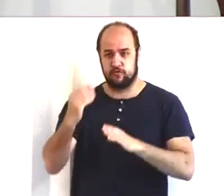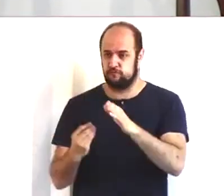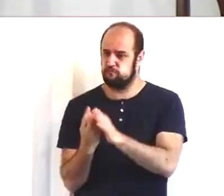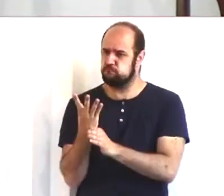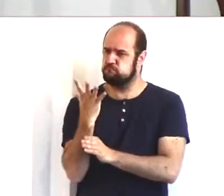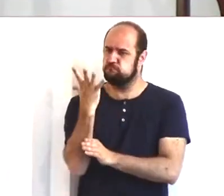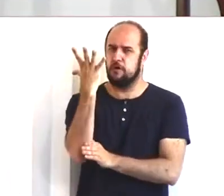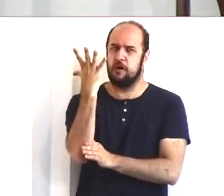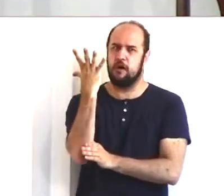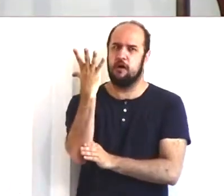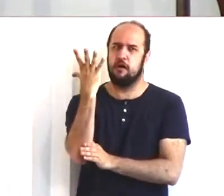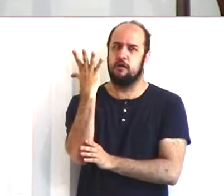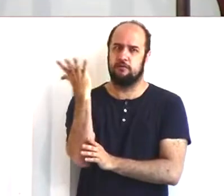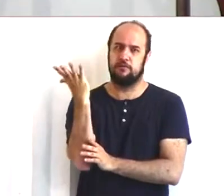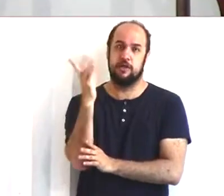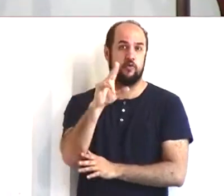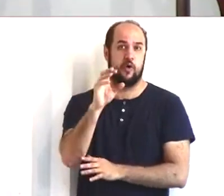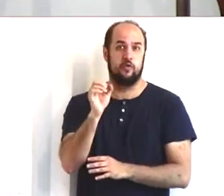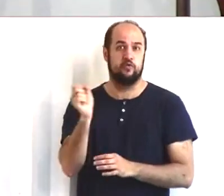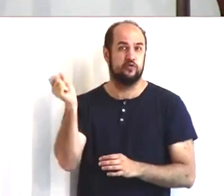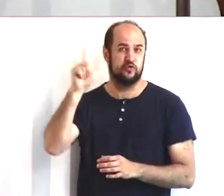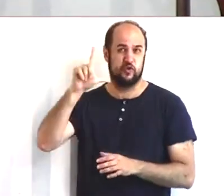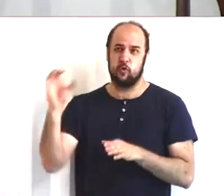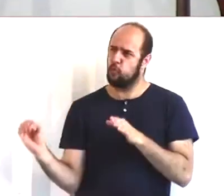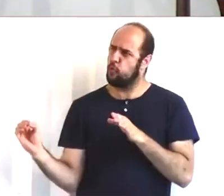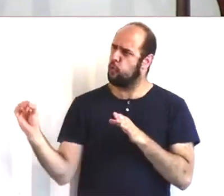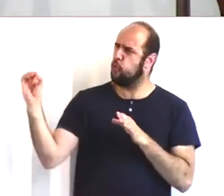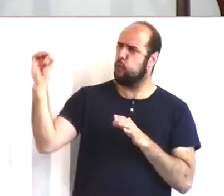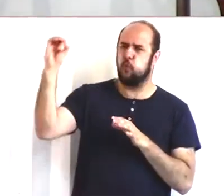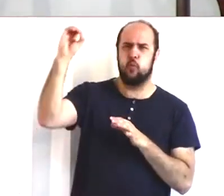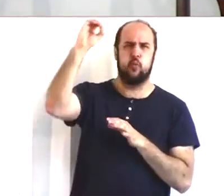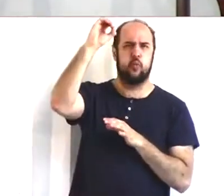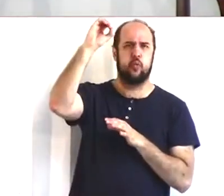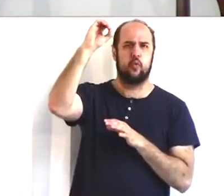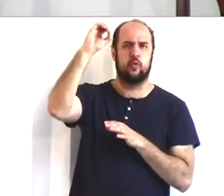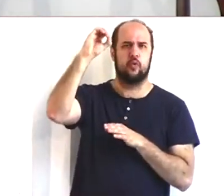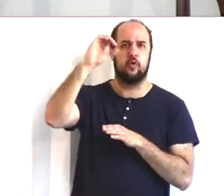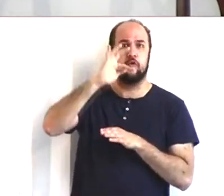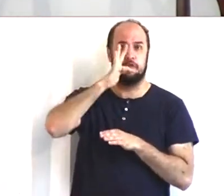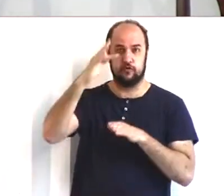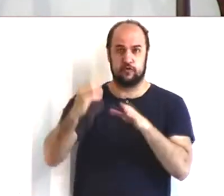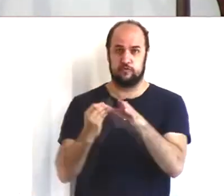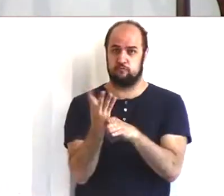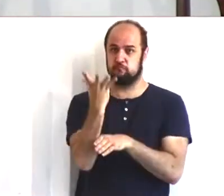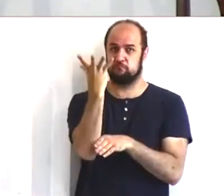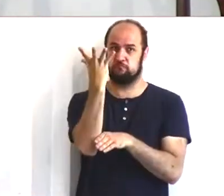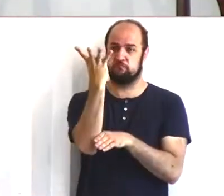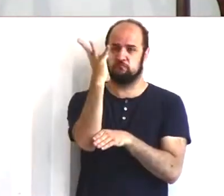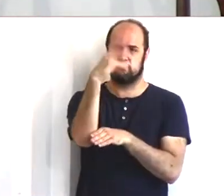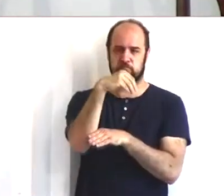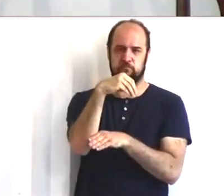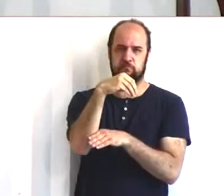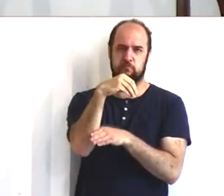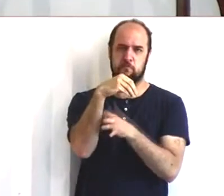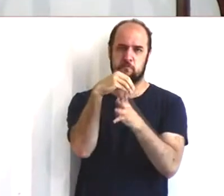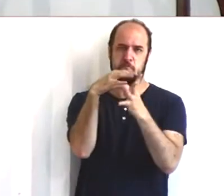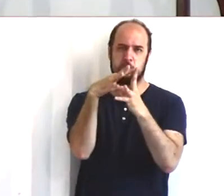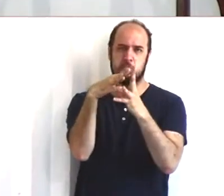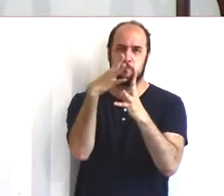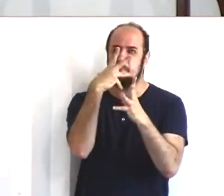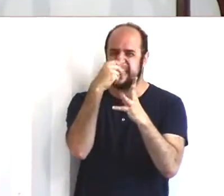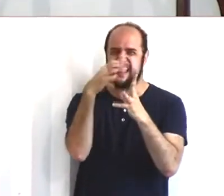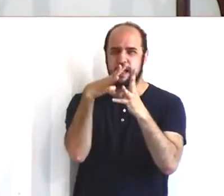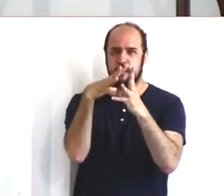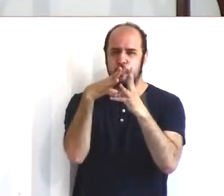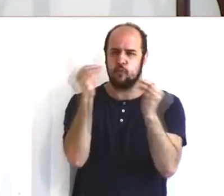texto. Passa como o sol que se levanta, a erva seca, a flor cai e desaparece a